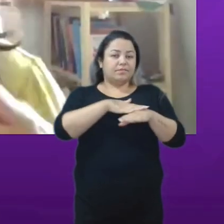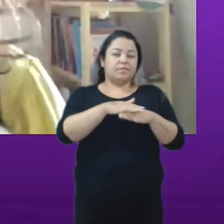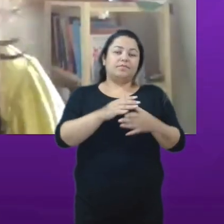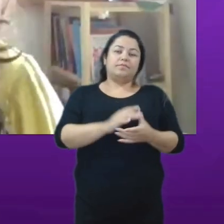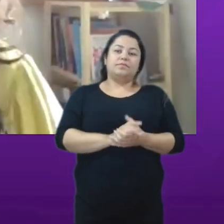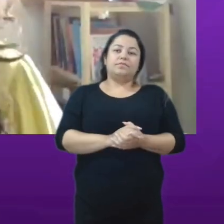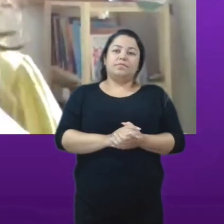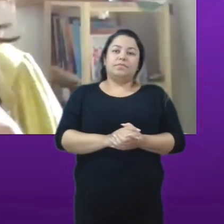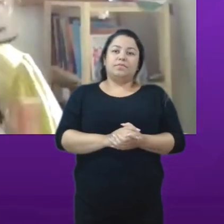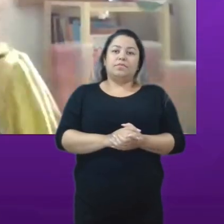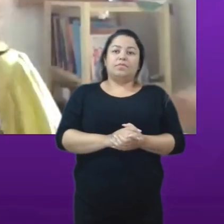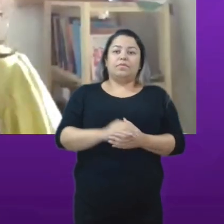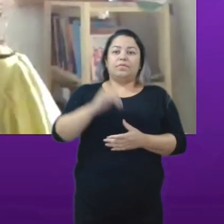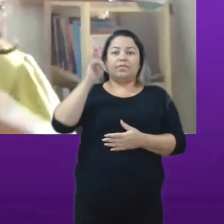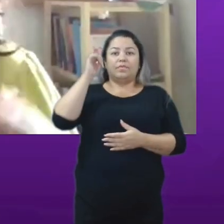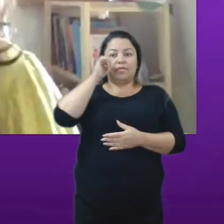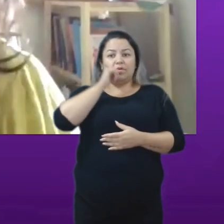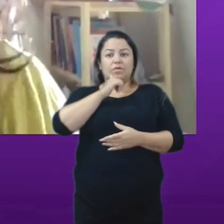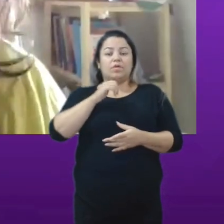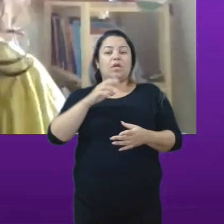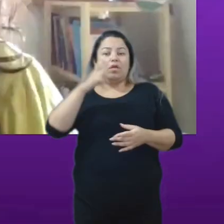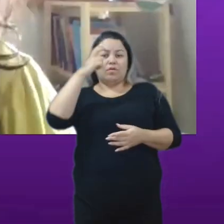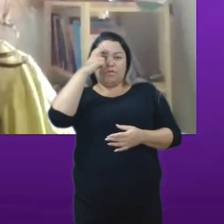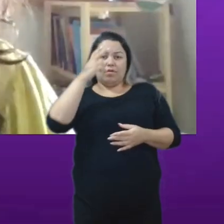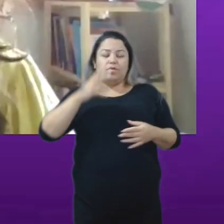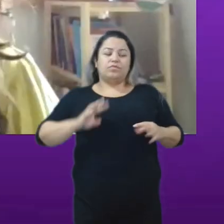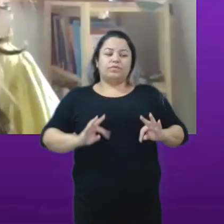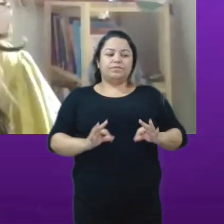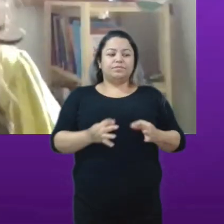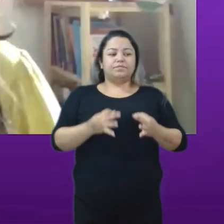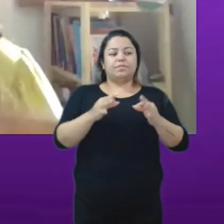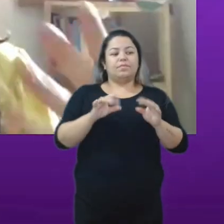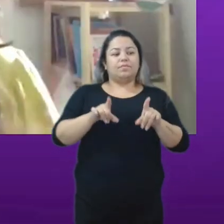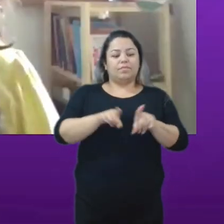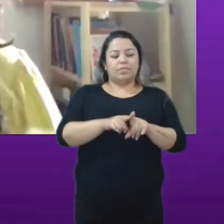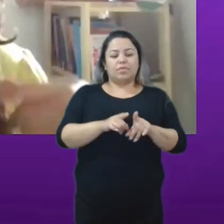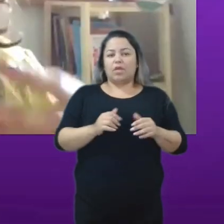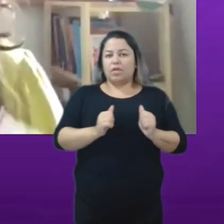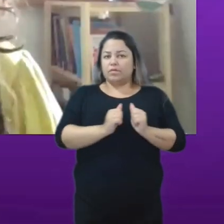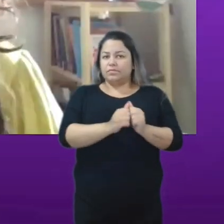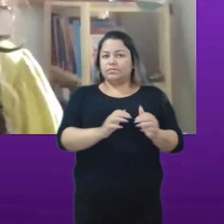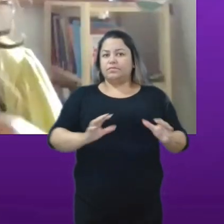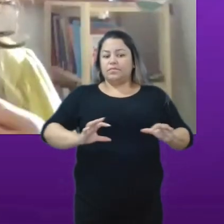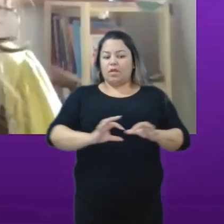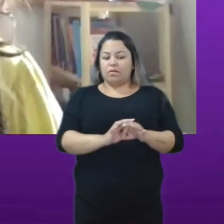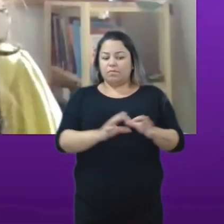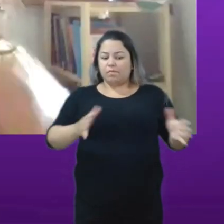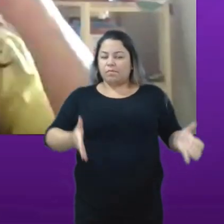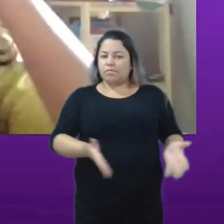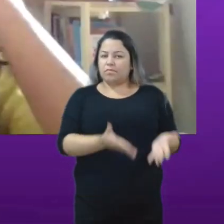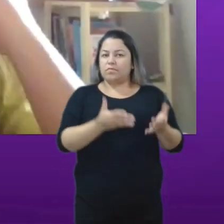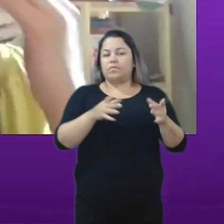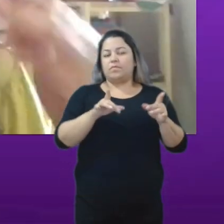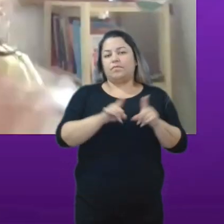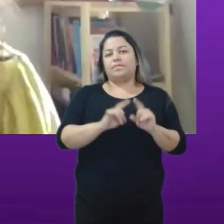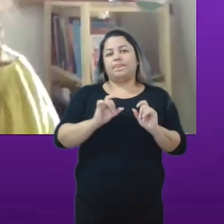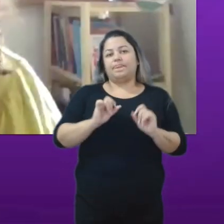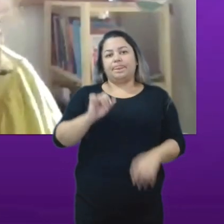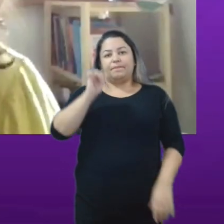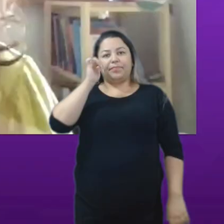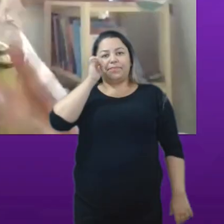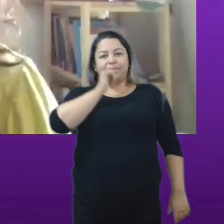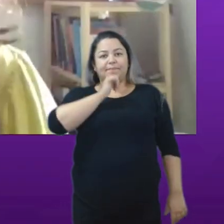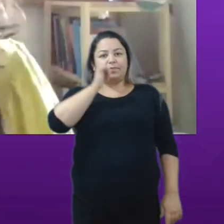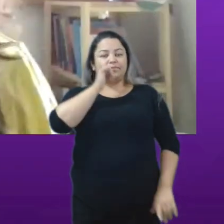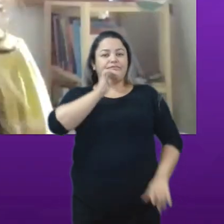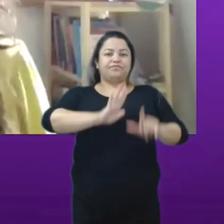o feminismo e a cultura digital, ele tem caminhado juntos, né, nessa proposta de promover a voz, o espaço, a ação das mulheres em plataformas